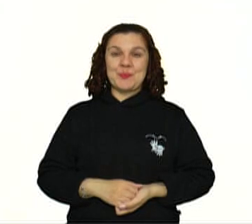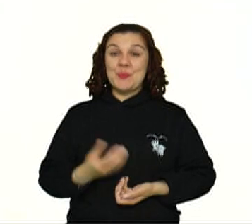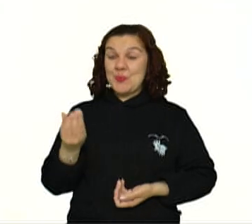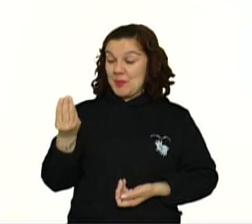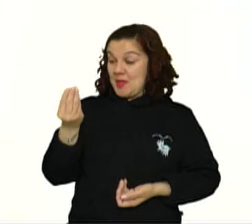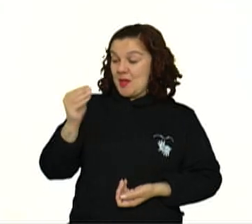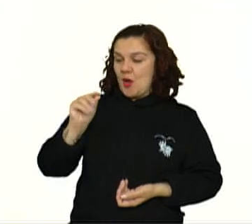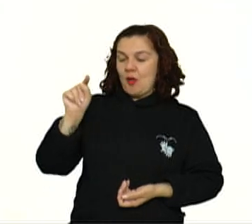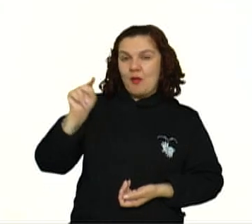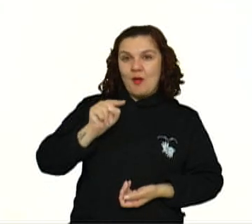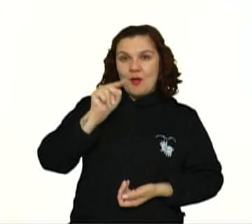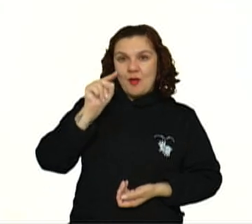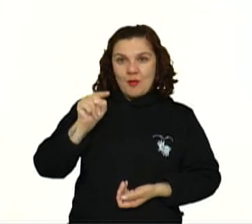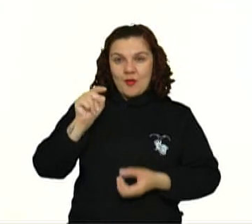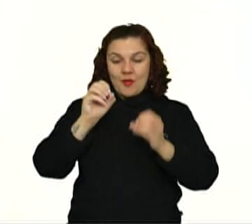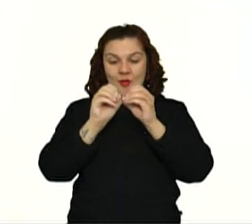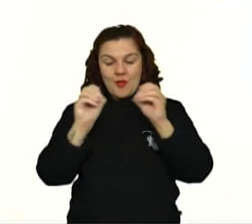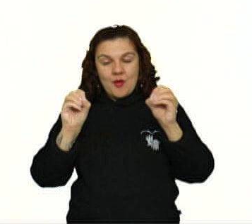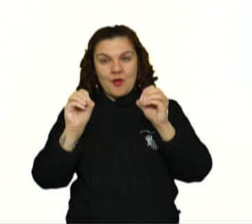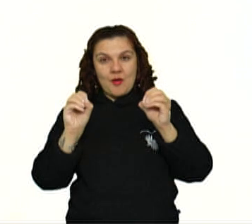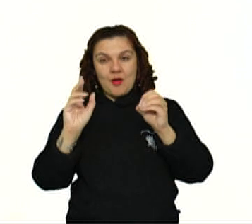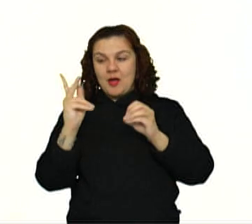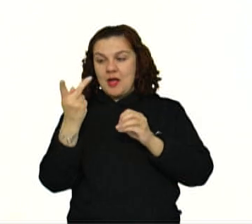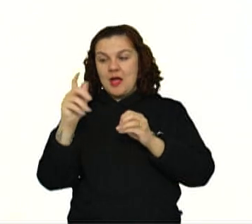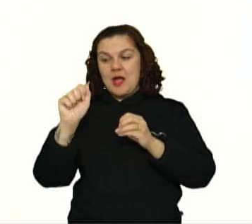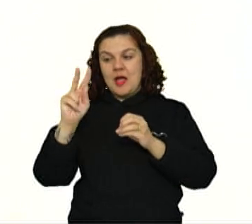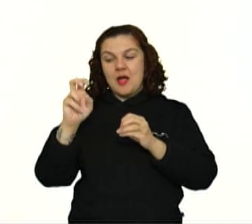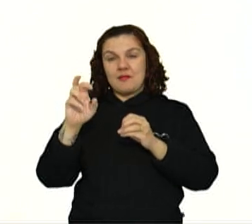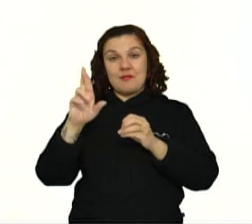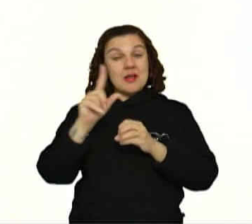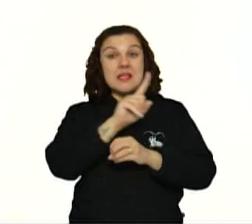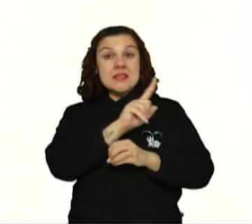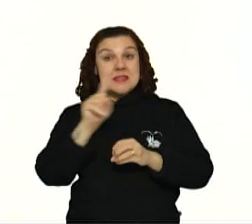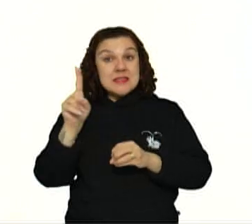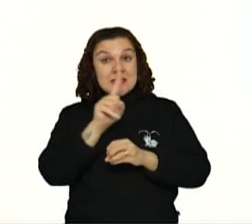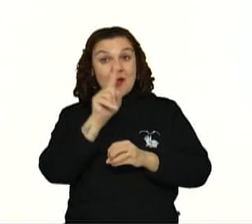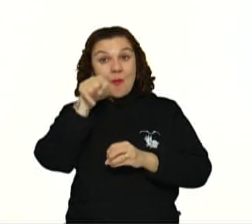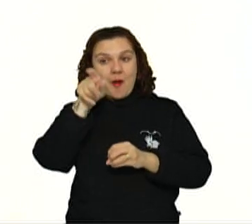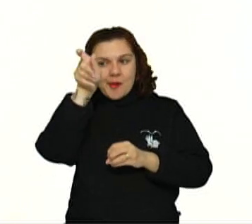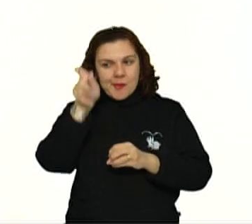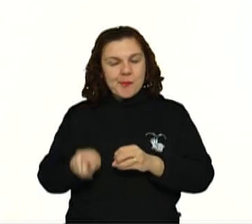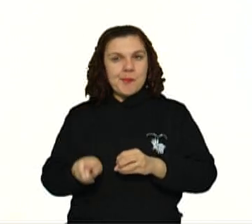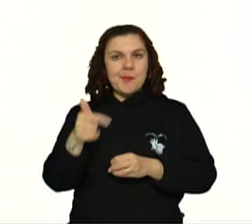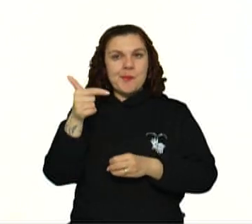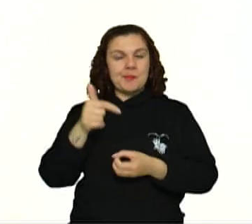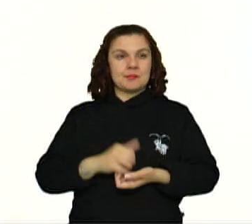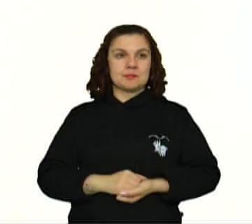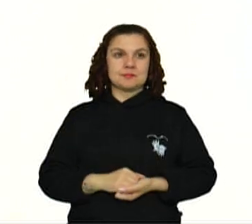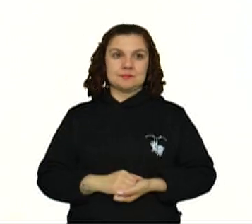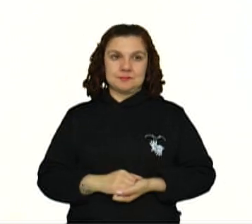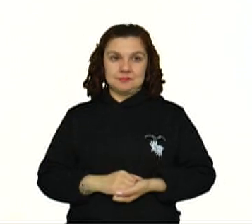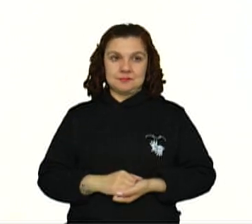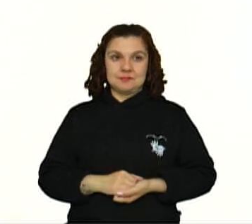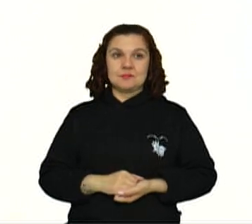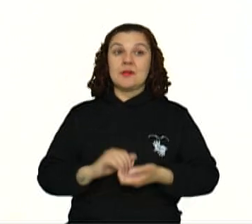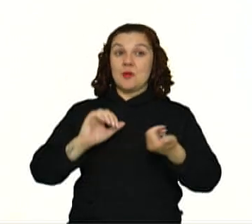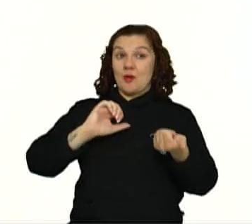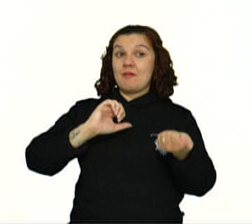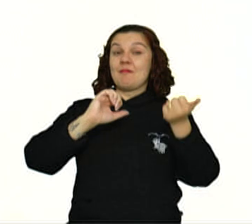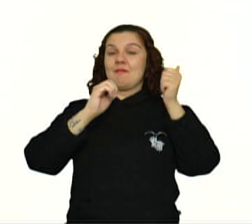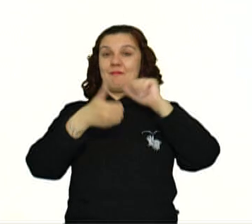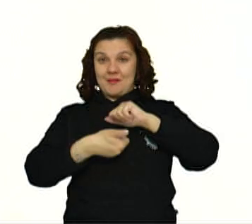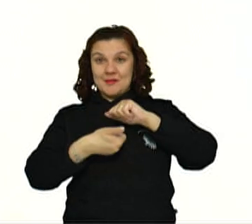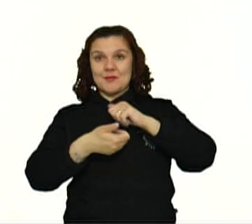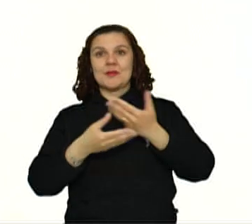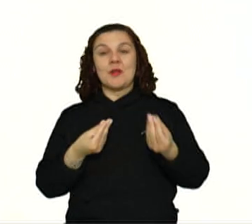a oração que o verbo haver não é impessoal. Agora, se não é impessoal, é porque ele flexiona,